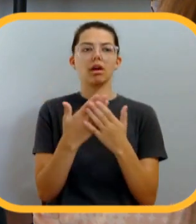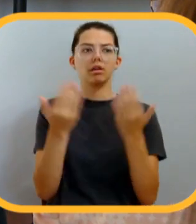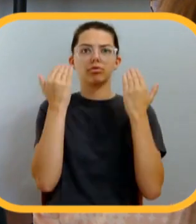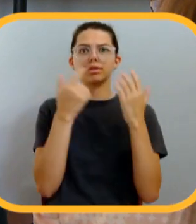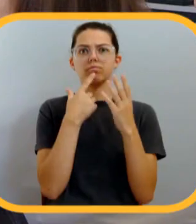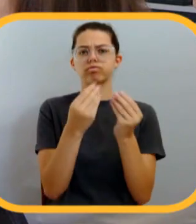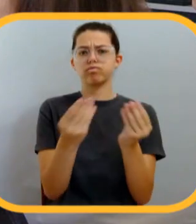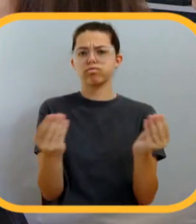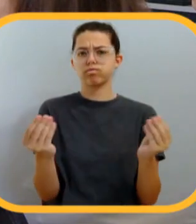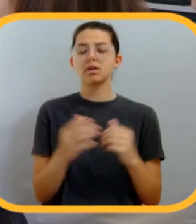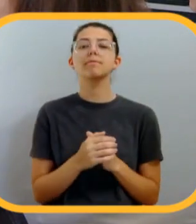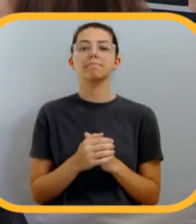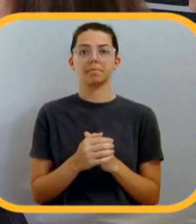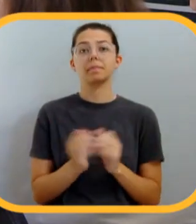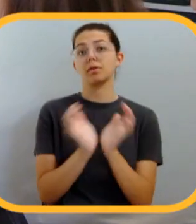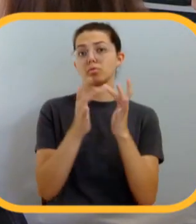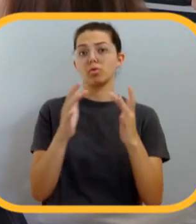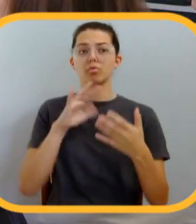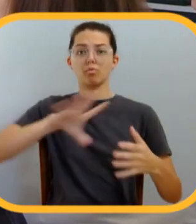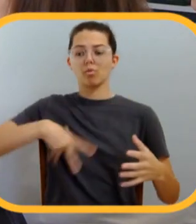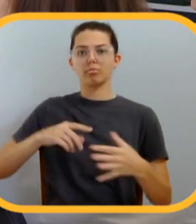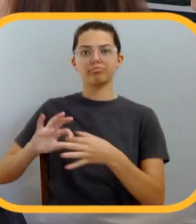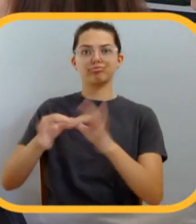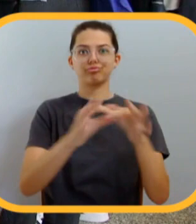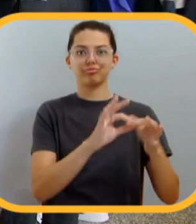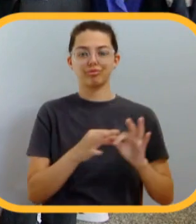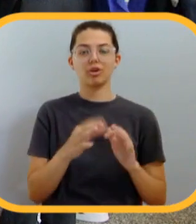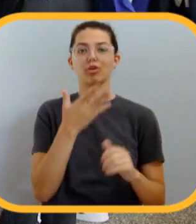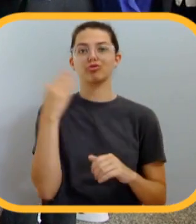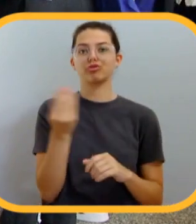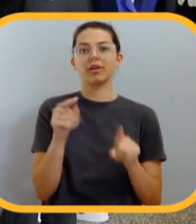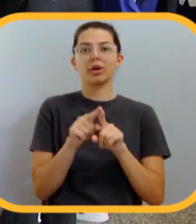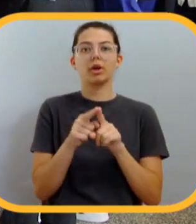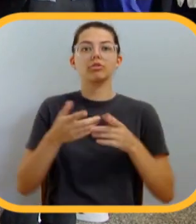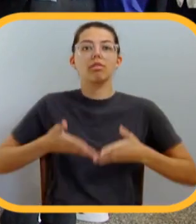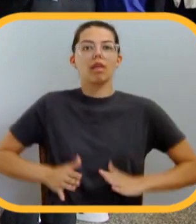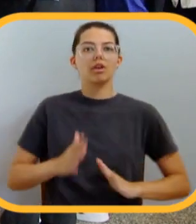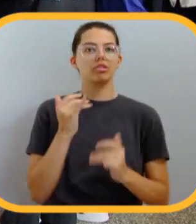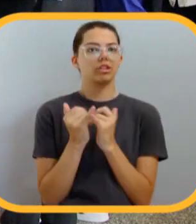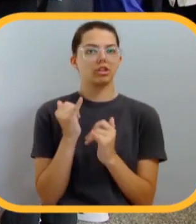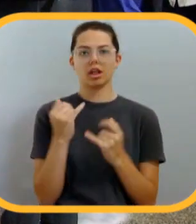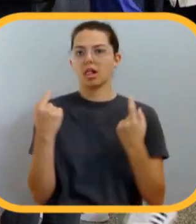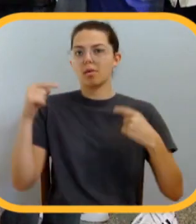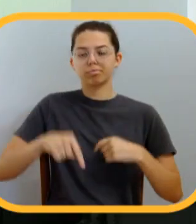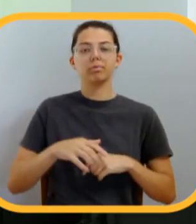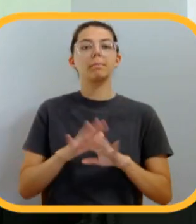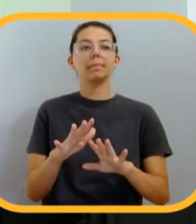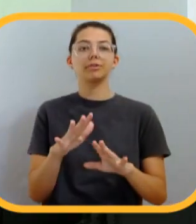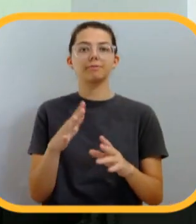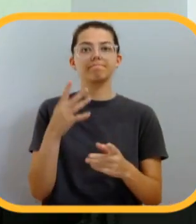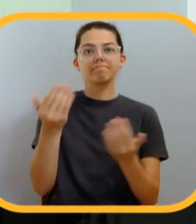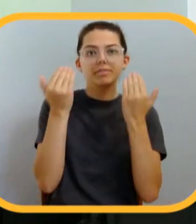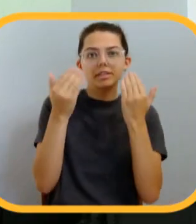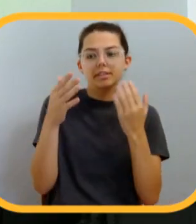de informações sem precedentes. Ligados ao mundo através da internet, os jovens são considerados nativos digitais. Mas na hora